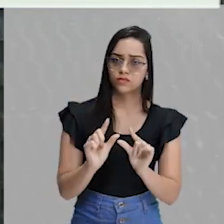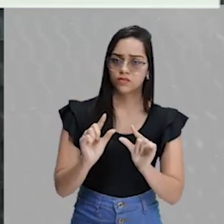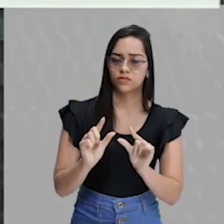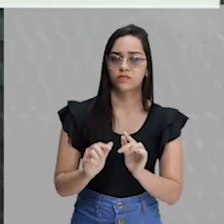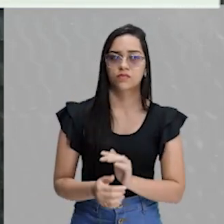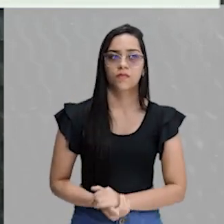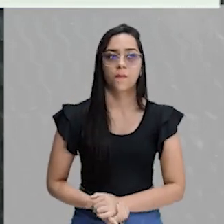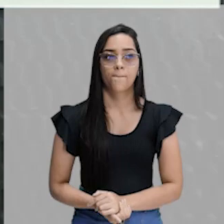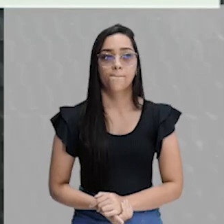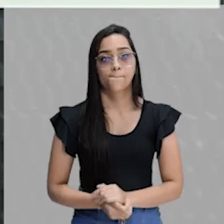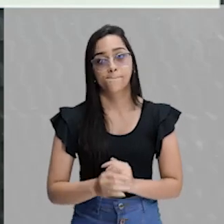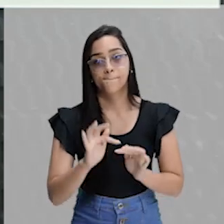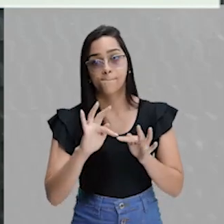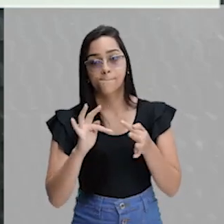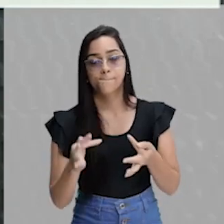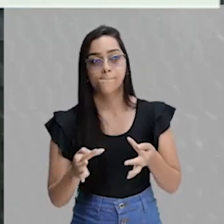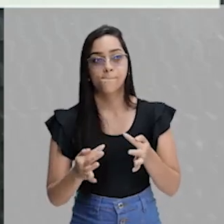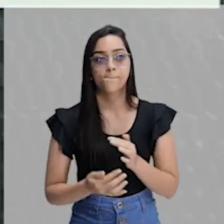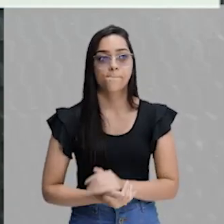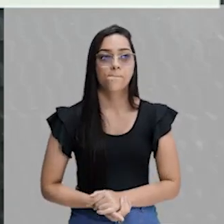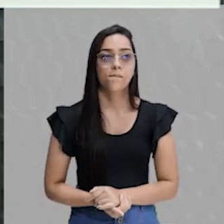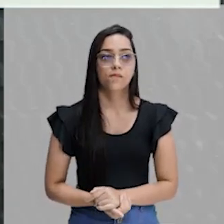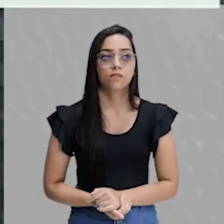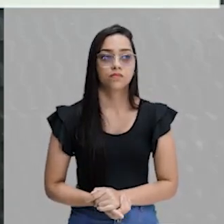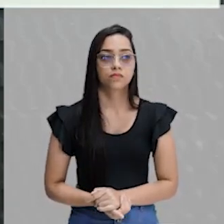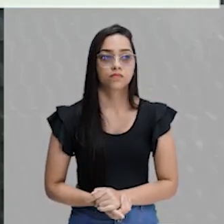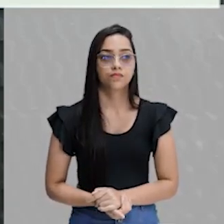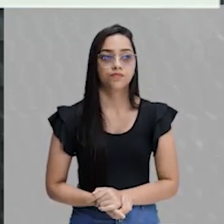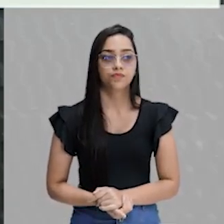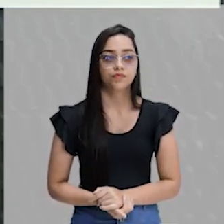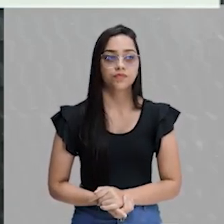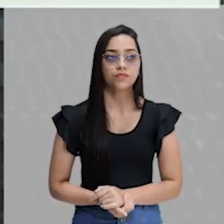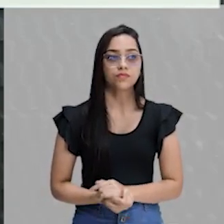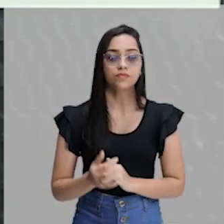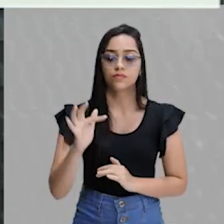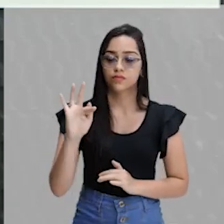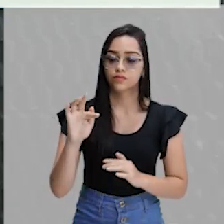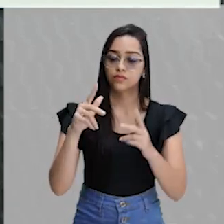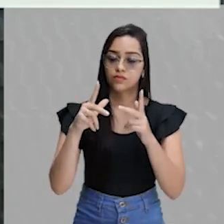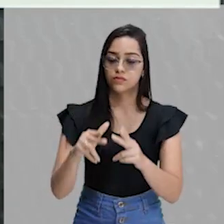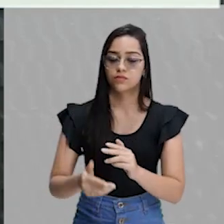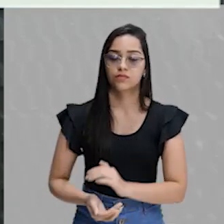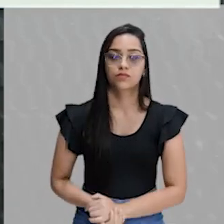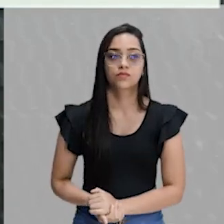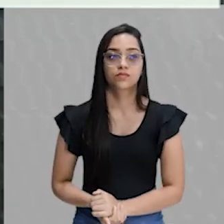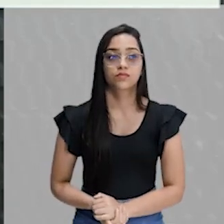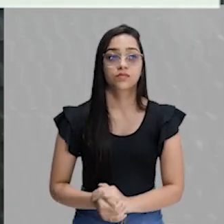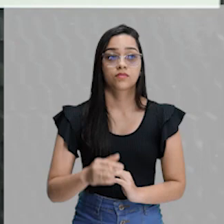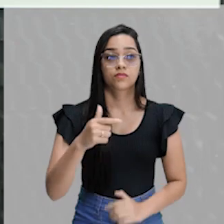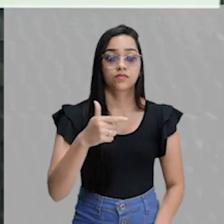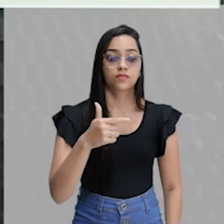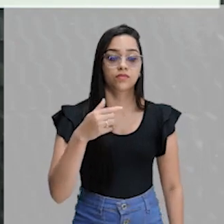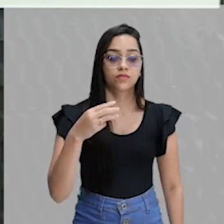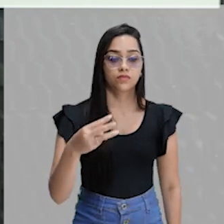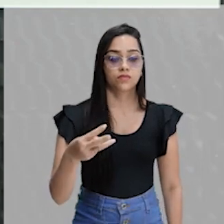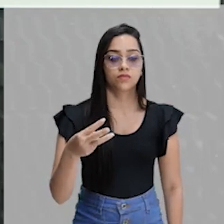conta. Bem simples. Vamos fazer assim, ó. Então, F vai ser igual, ó, 23